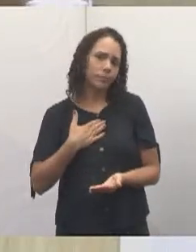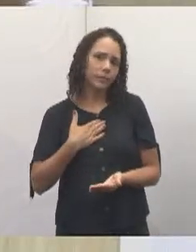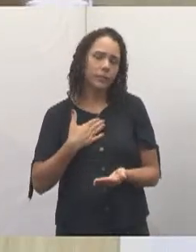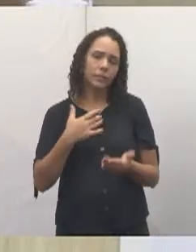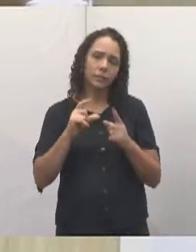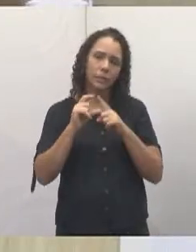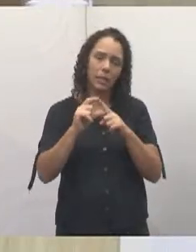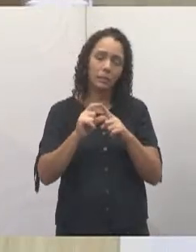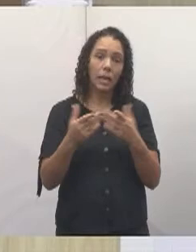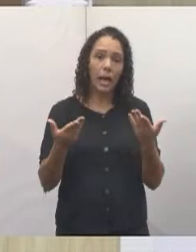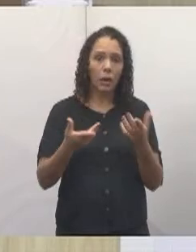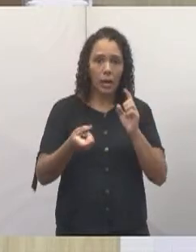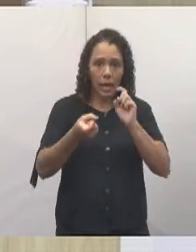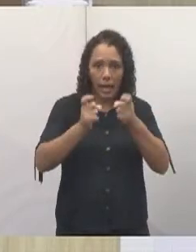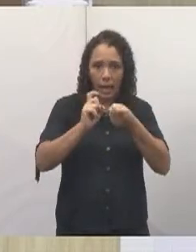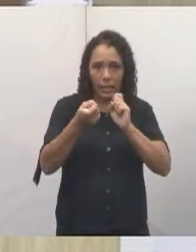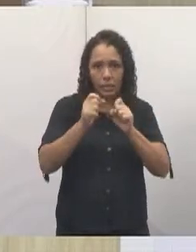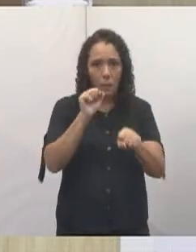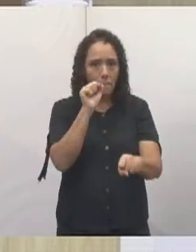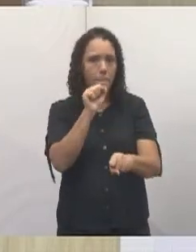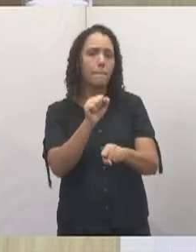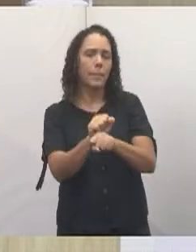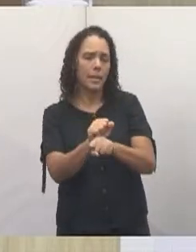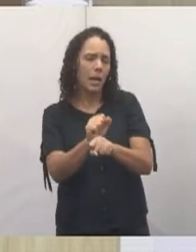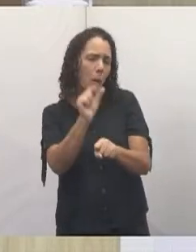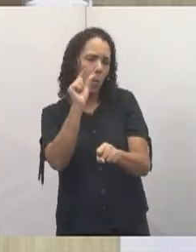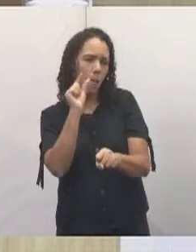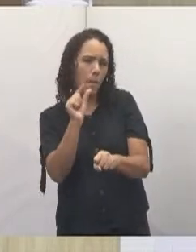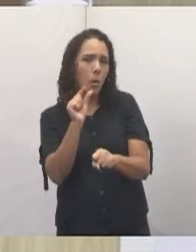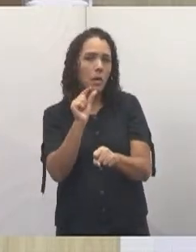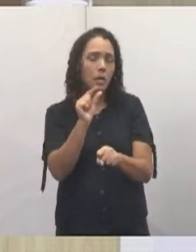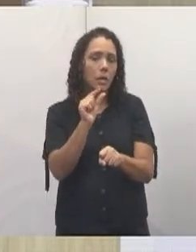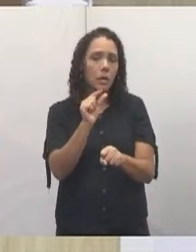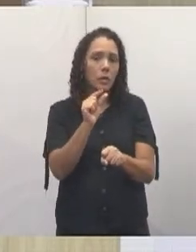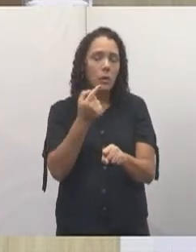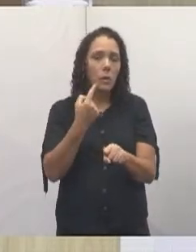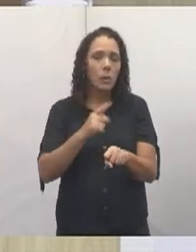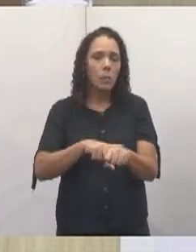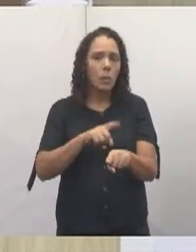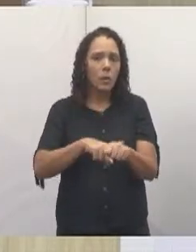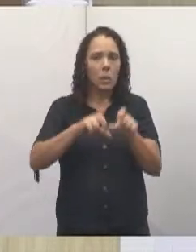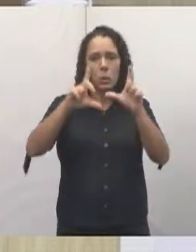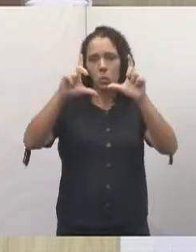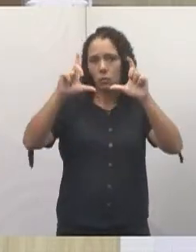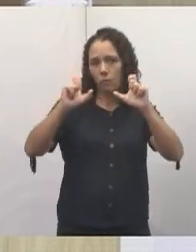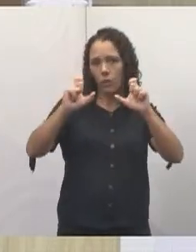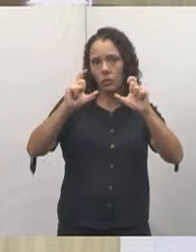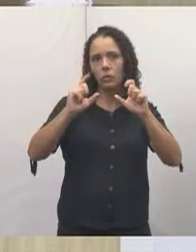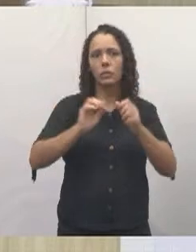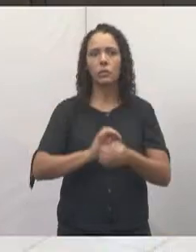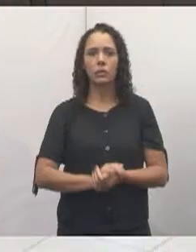Eu suspendo a sessão por alguns minutos para que possamos realizar as fotos oficiais.